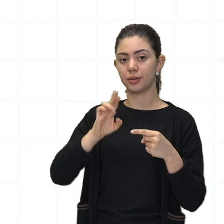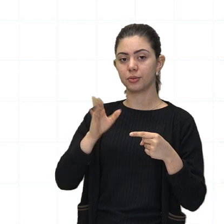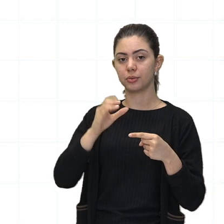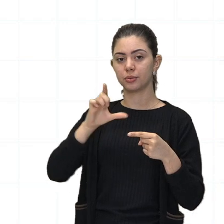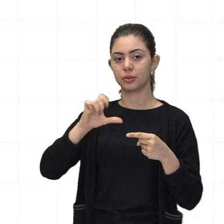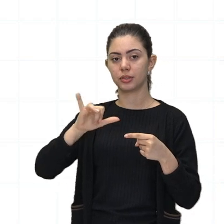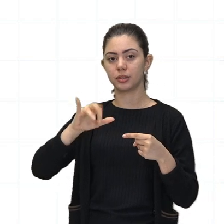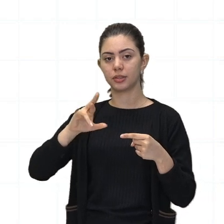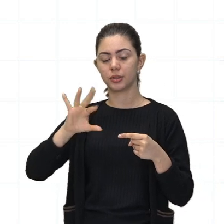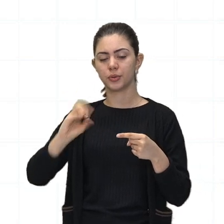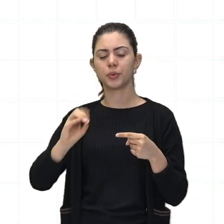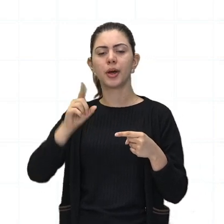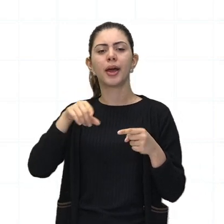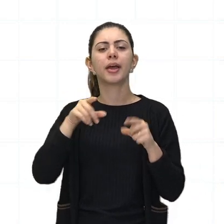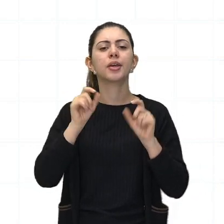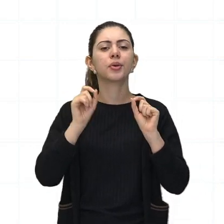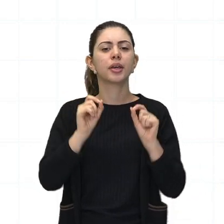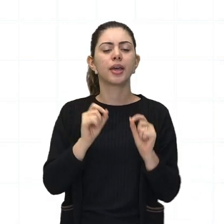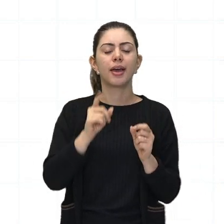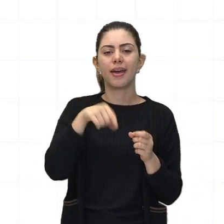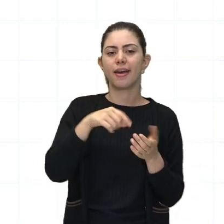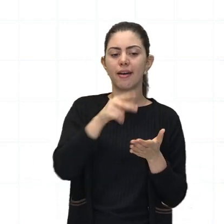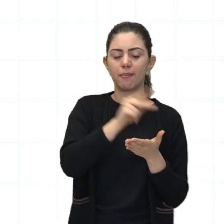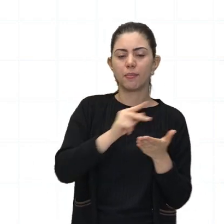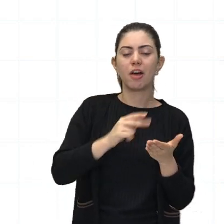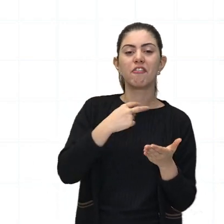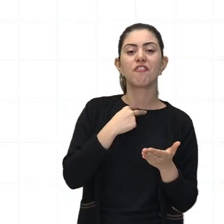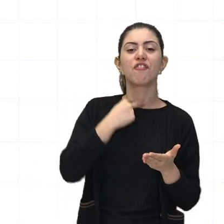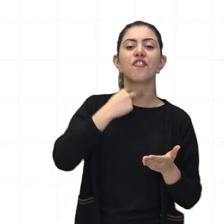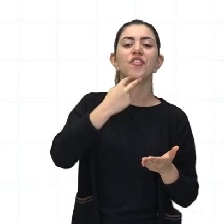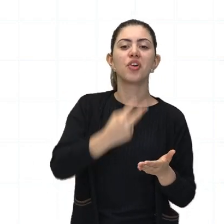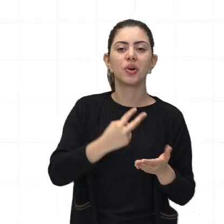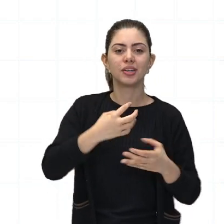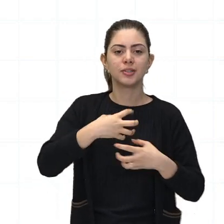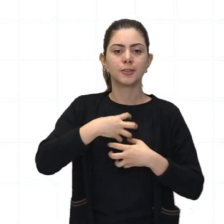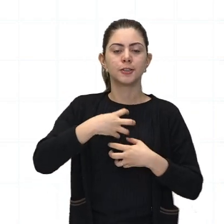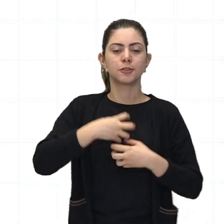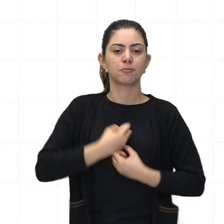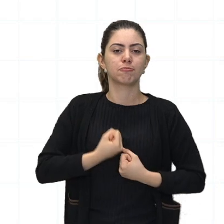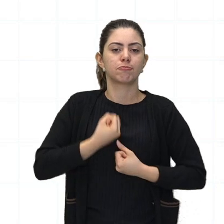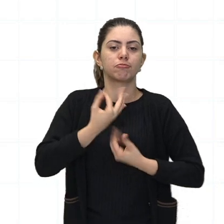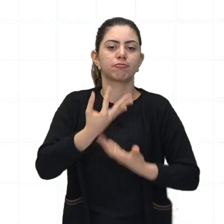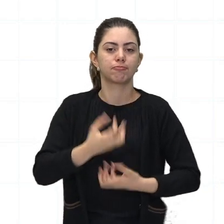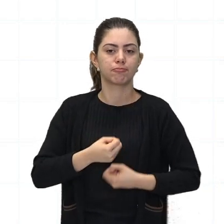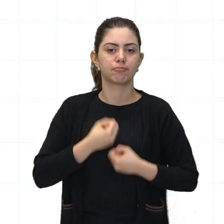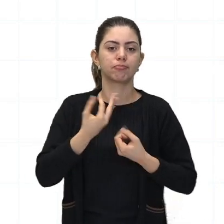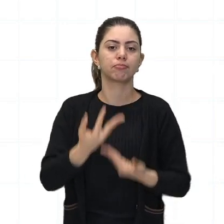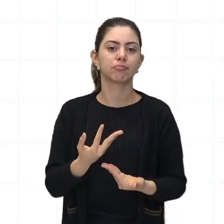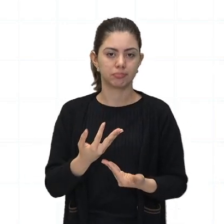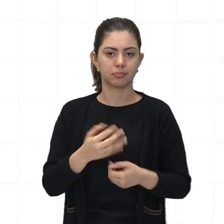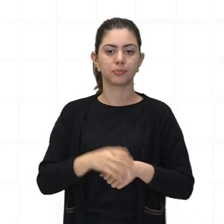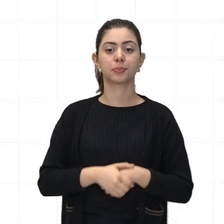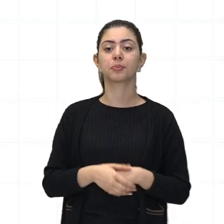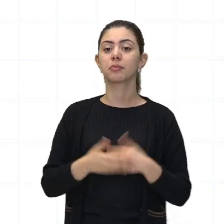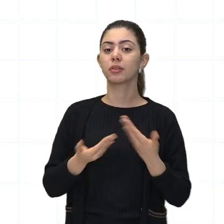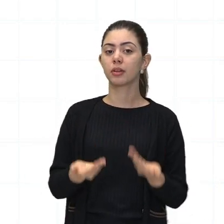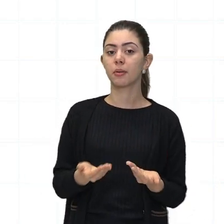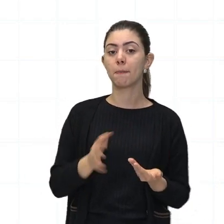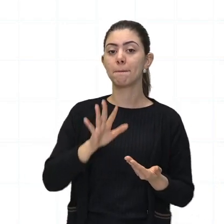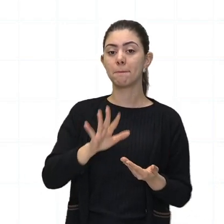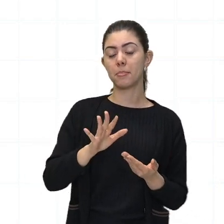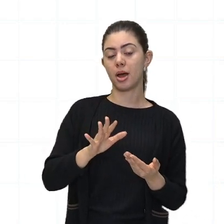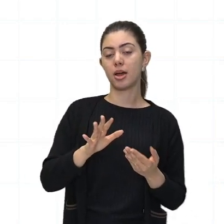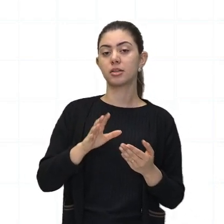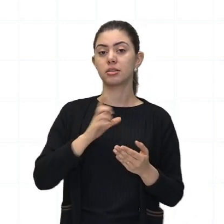que expressa suas emoções num poema. Um eu poético, simulado, inventado pelo poema e que não pode